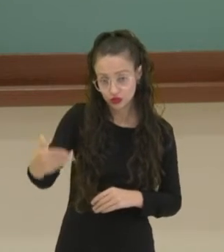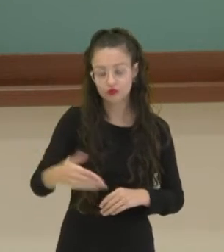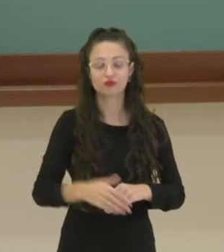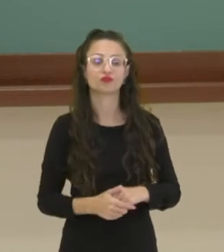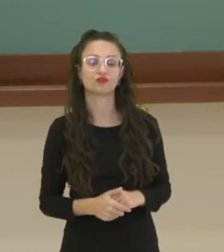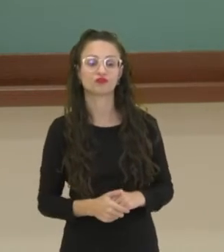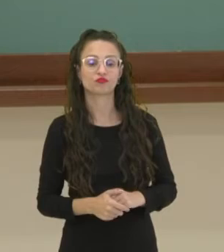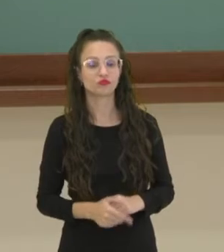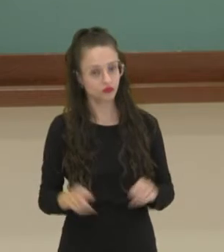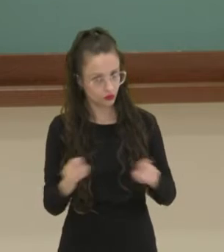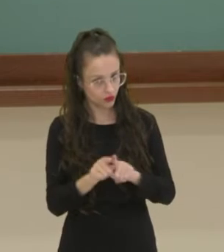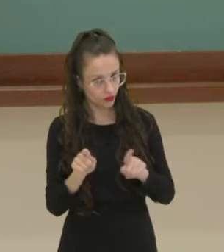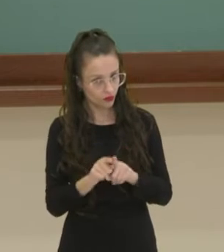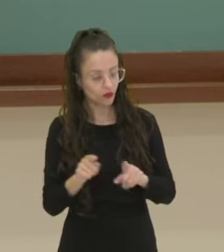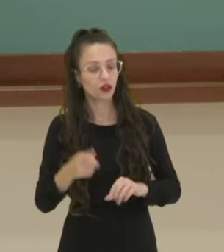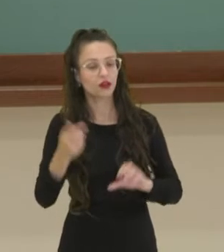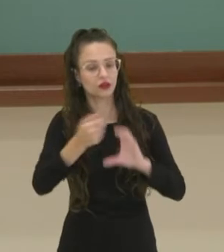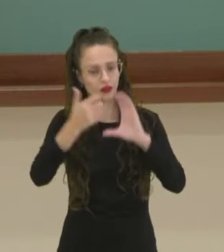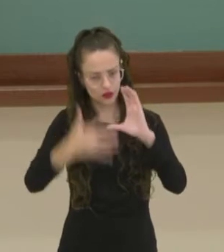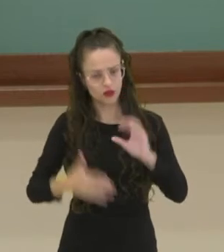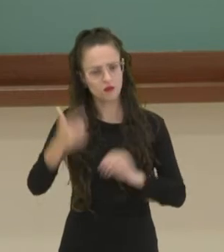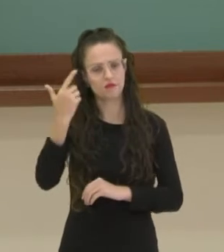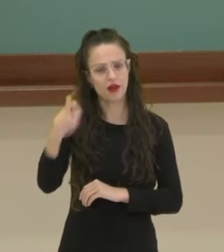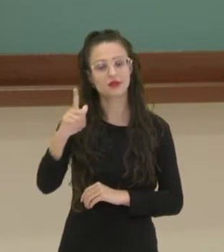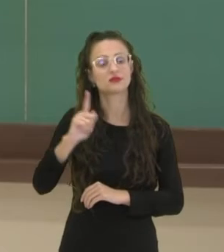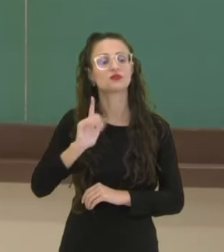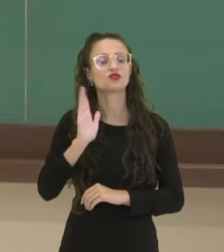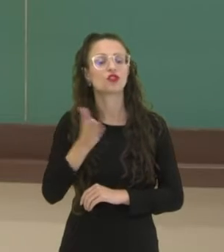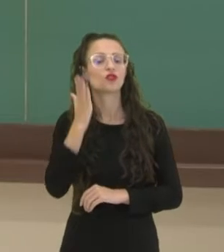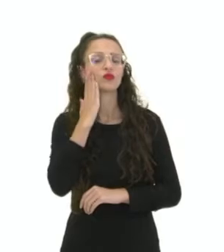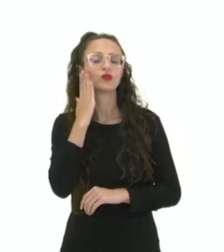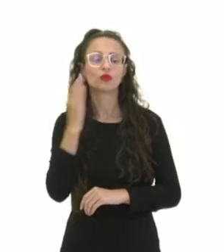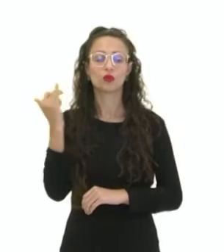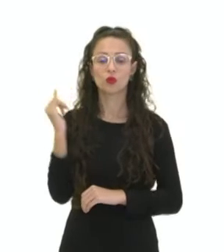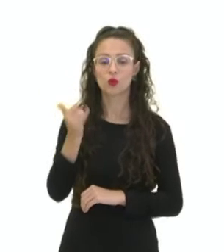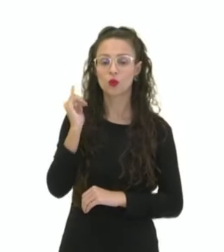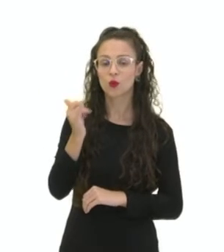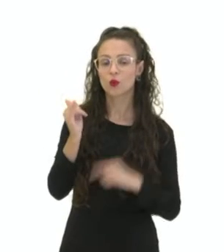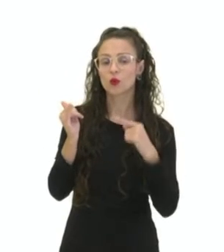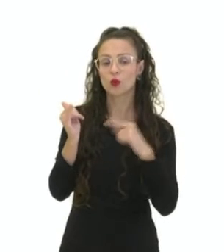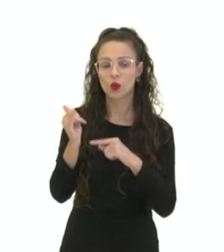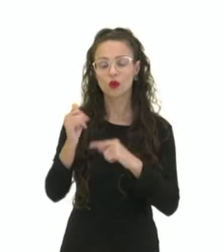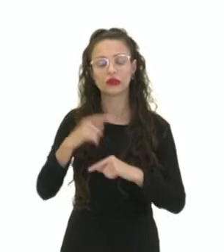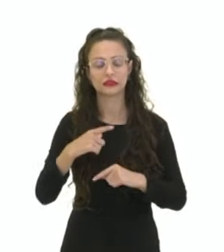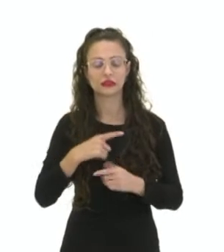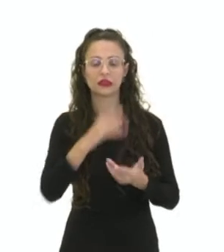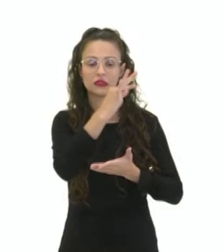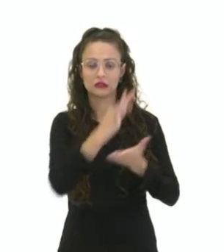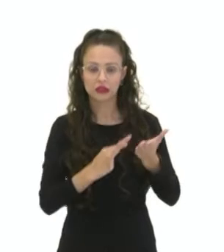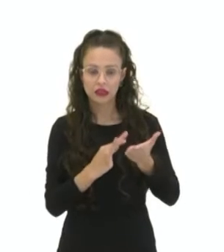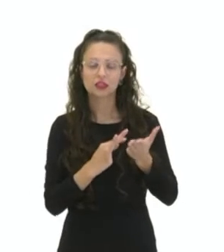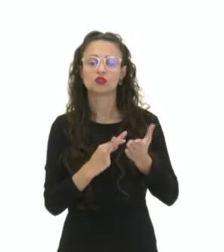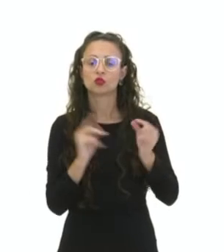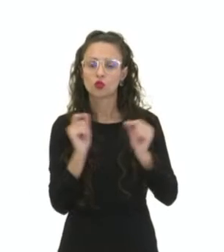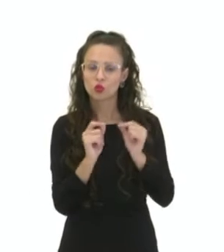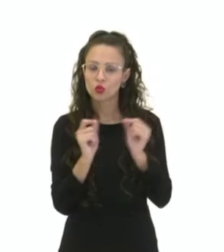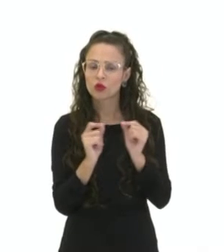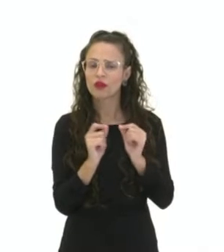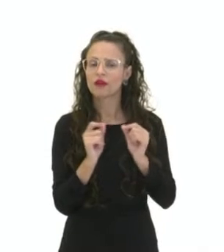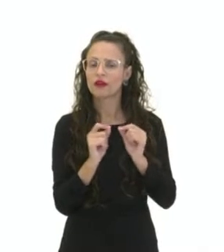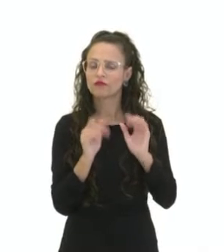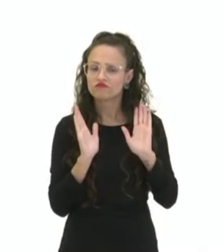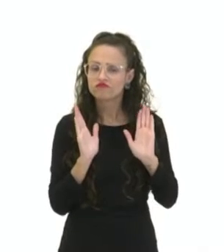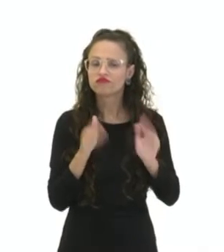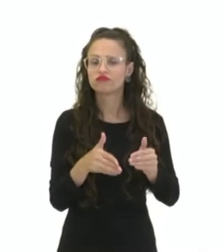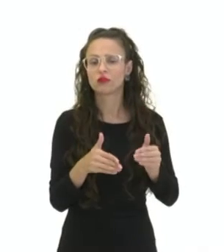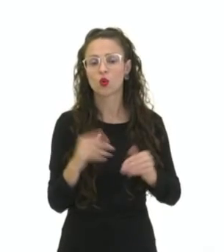Além dessas características, eu sei o quê? Que ele possui um texto conciso, ou seja, bem fechado,